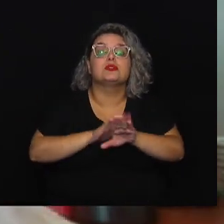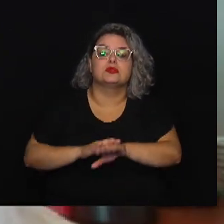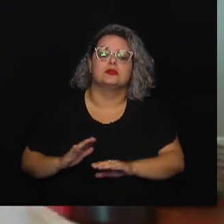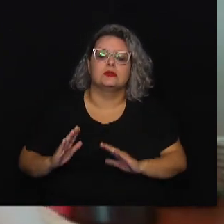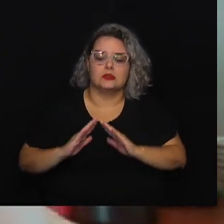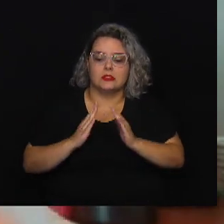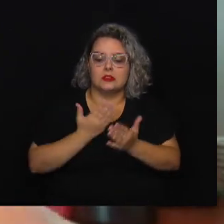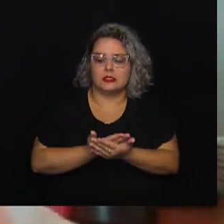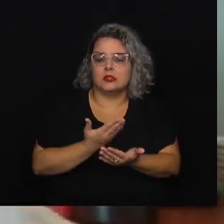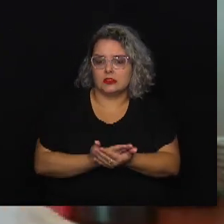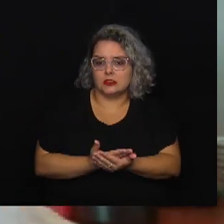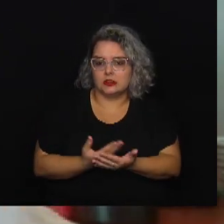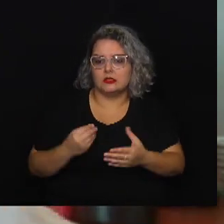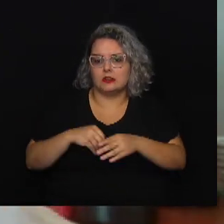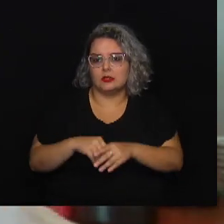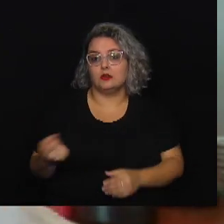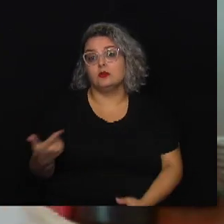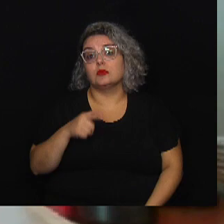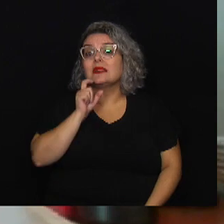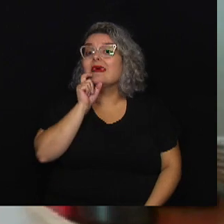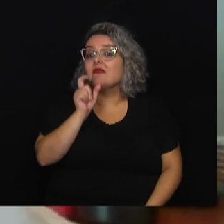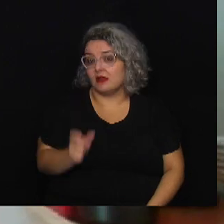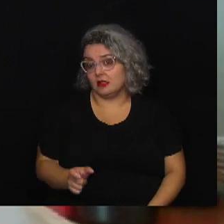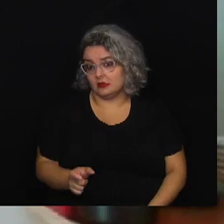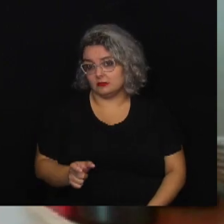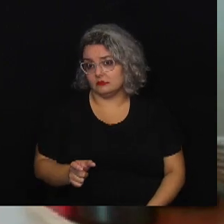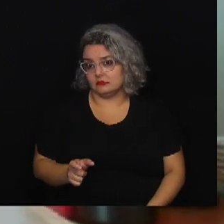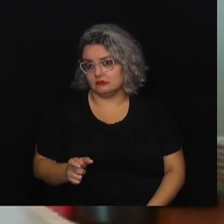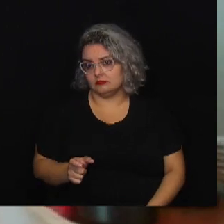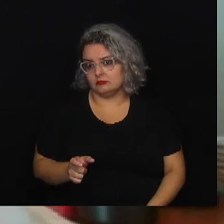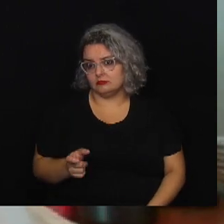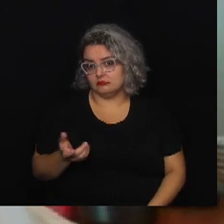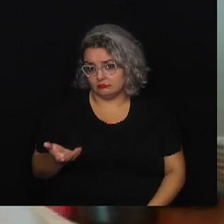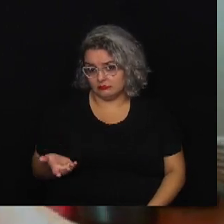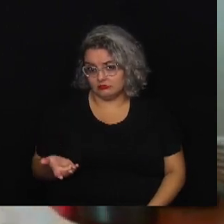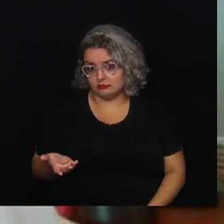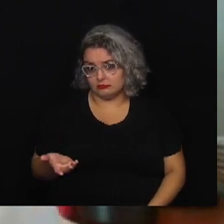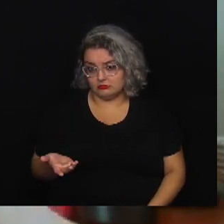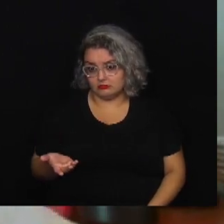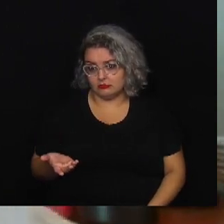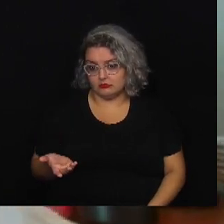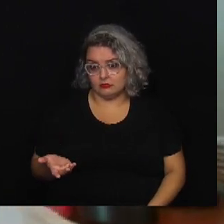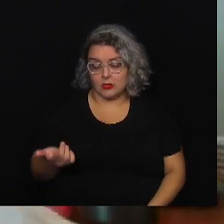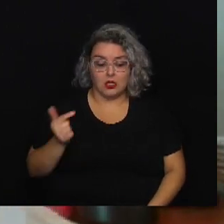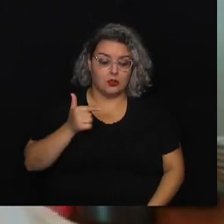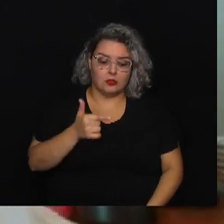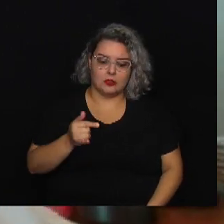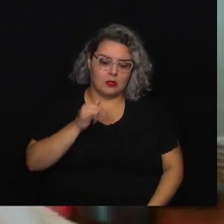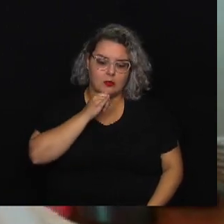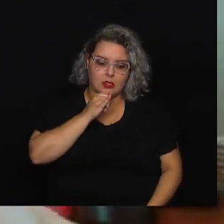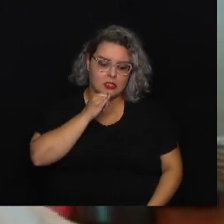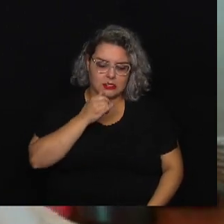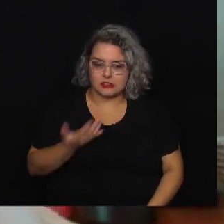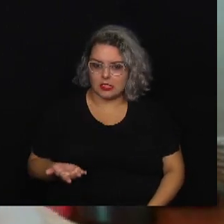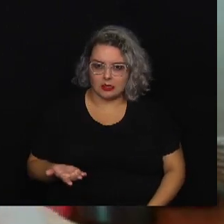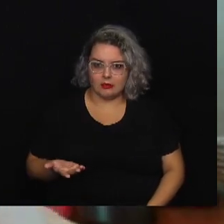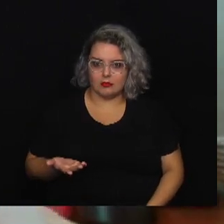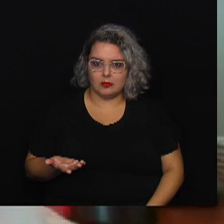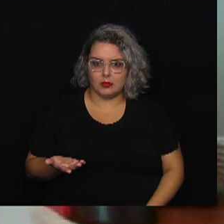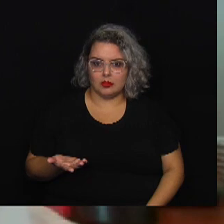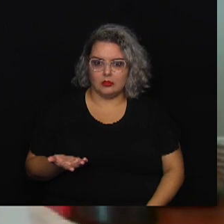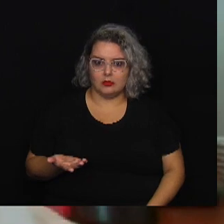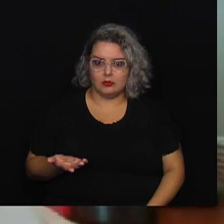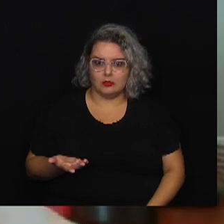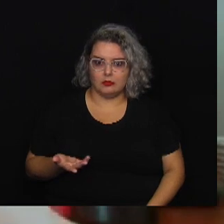mais do que na fala, né? Então, não adianta, por exemplo, a gente falar para